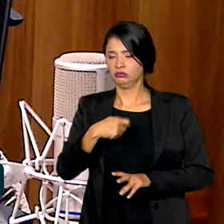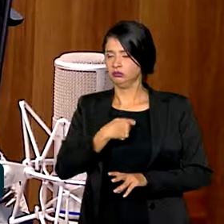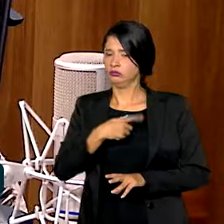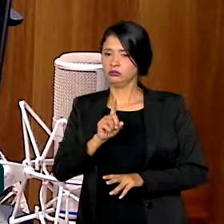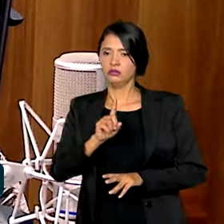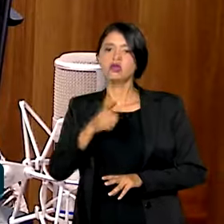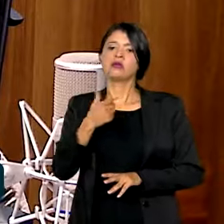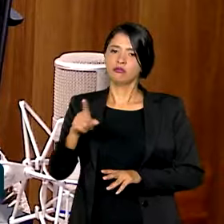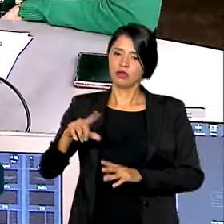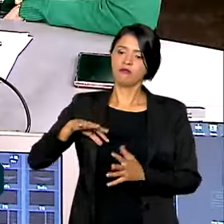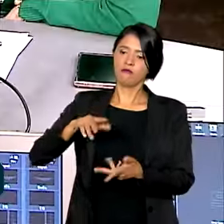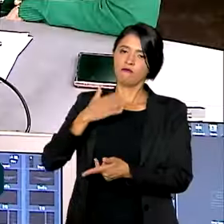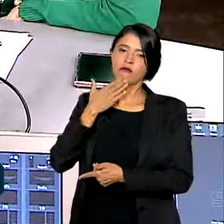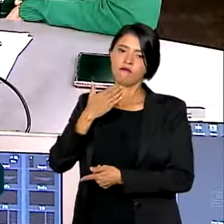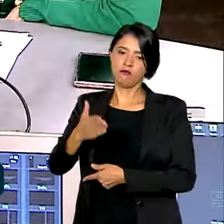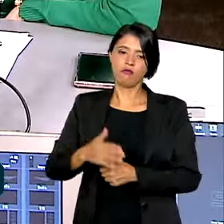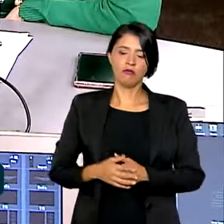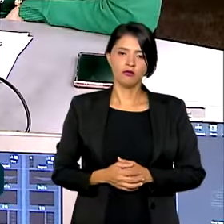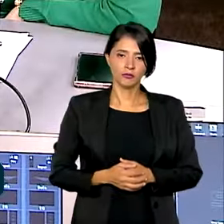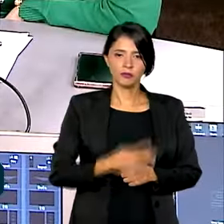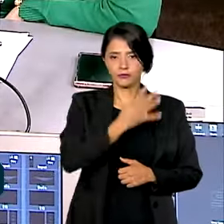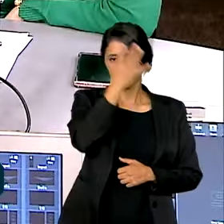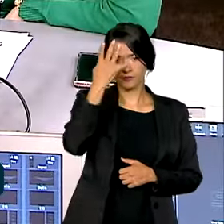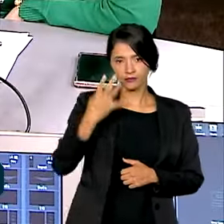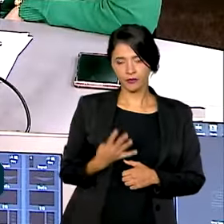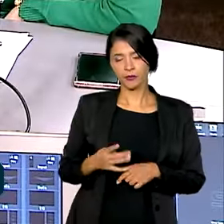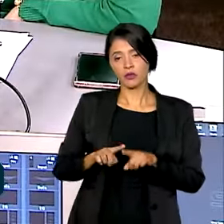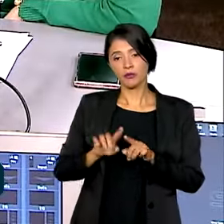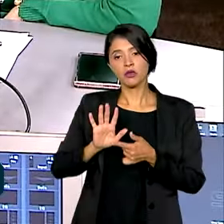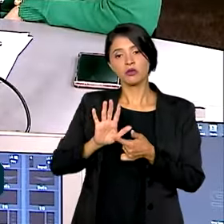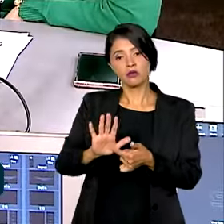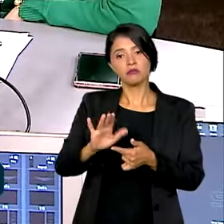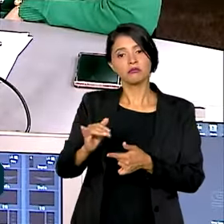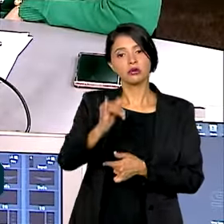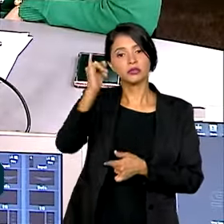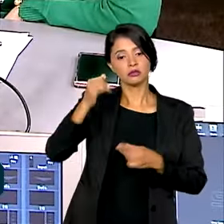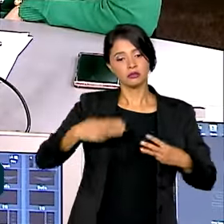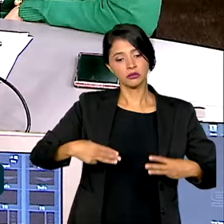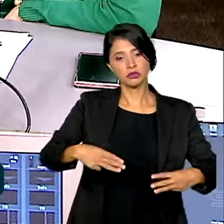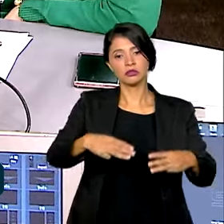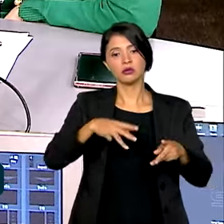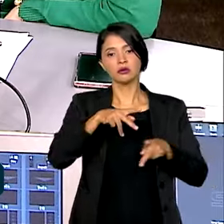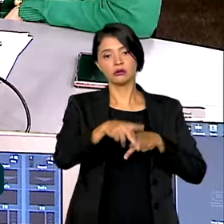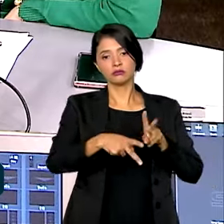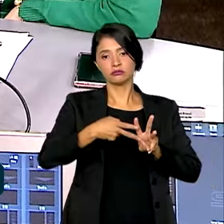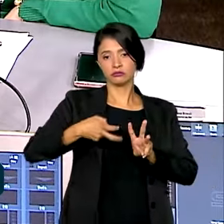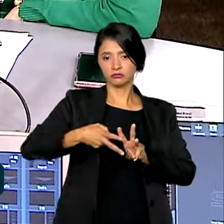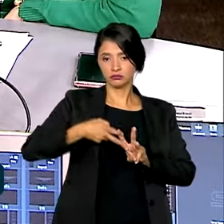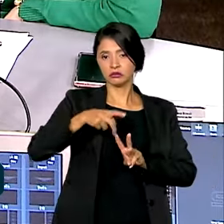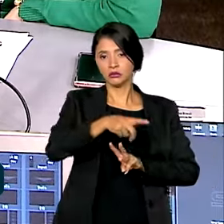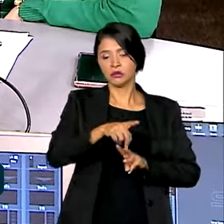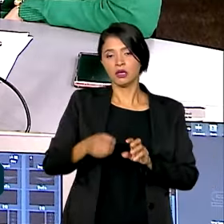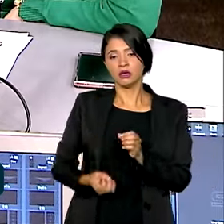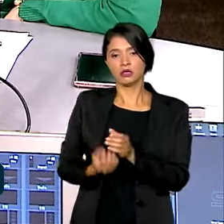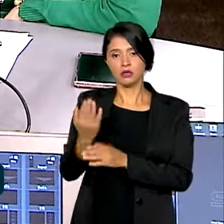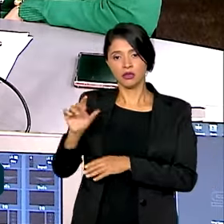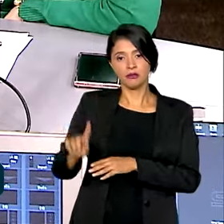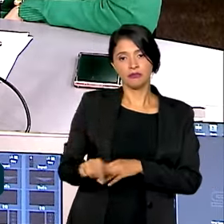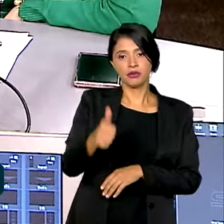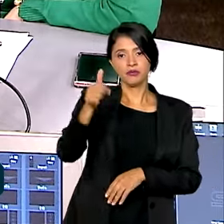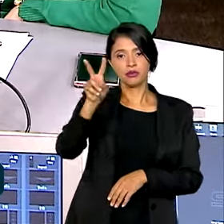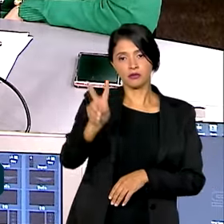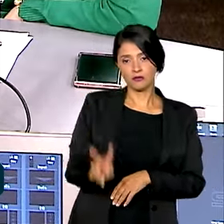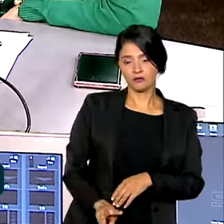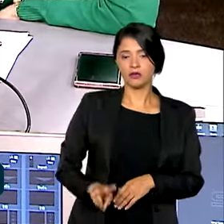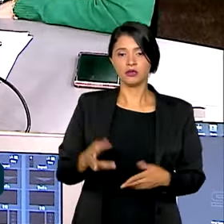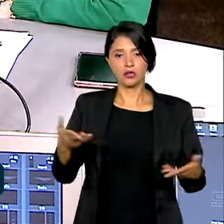luta pelo planeta. Sônia Guajajara destacou a importância do Ministério dos Povos Indígenas, criado pela primeira vez na